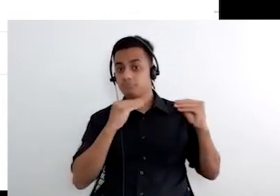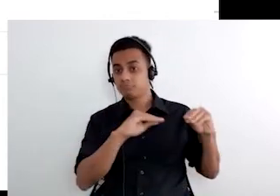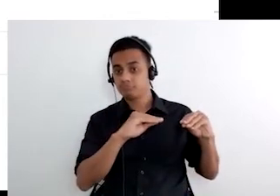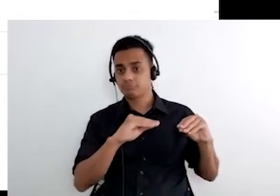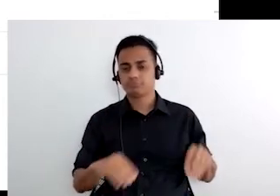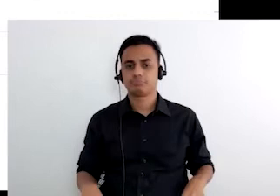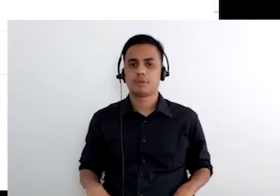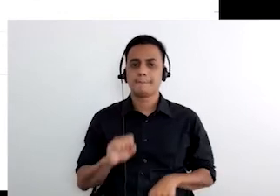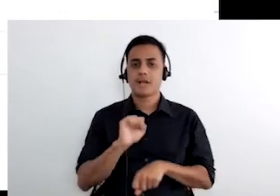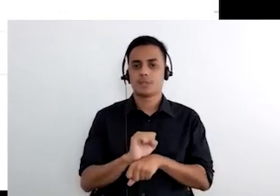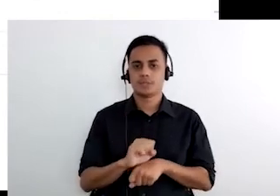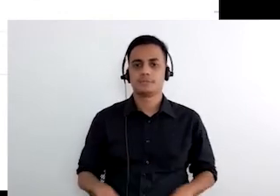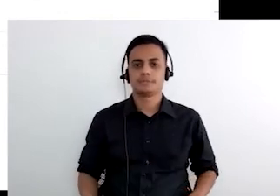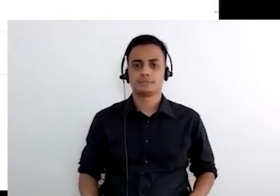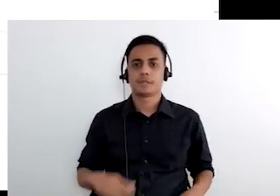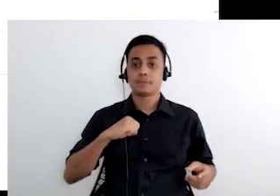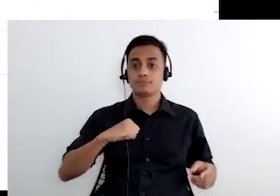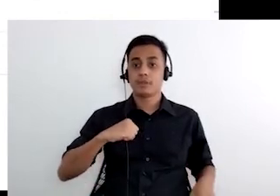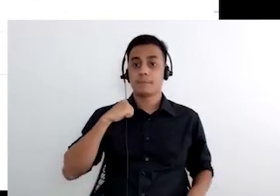uma pausa.